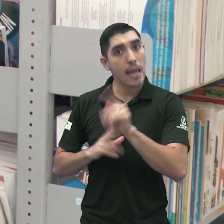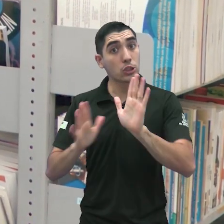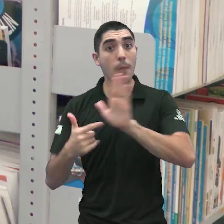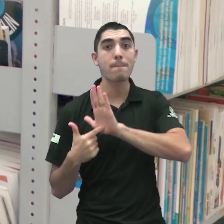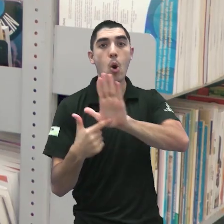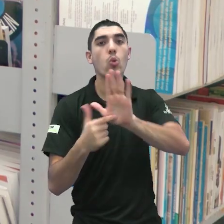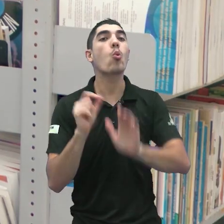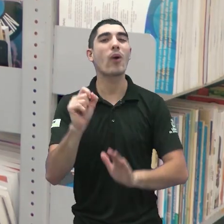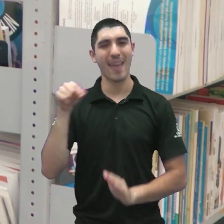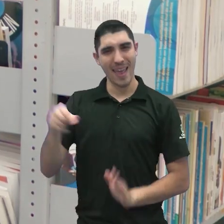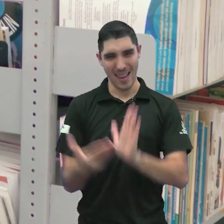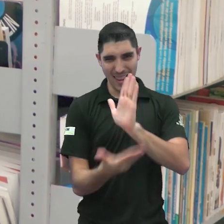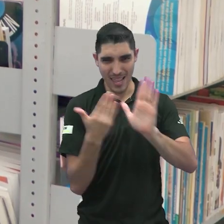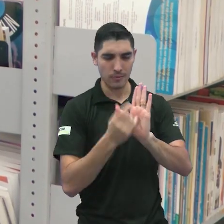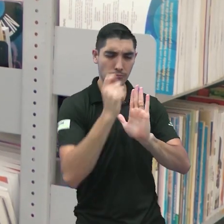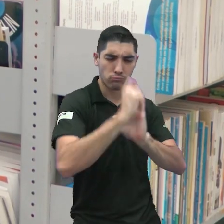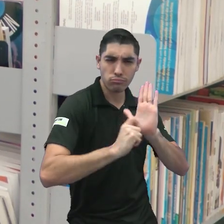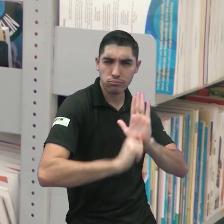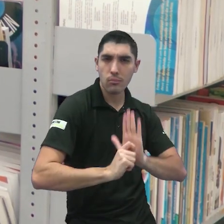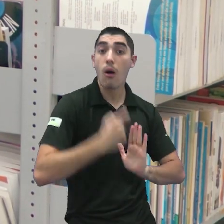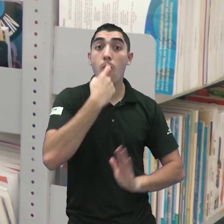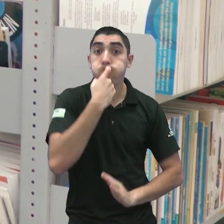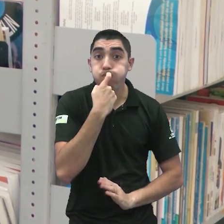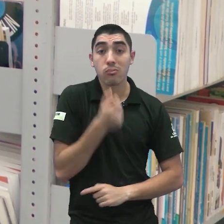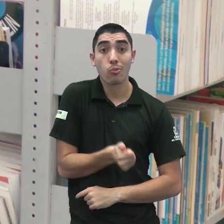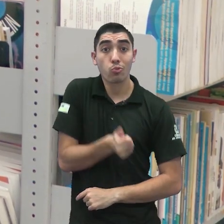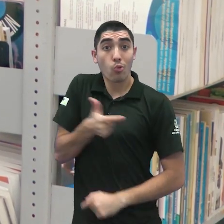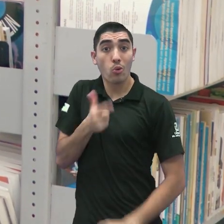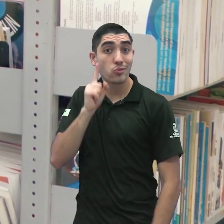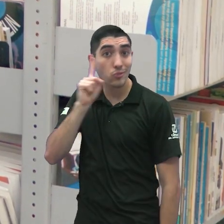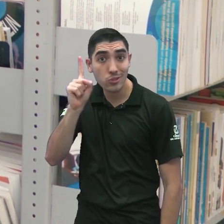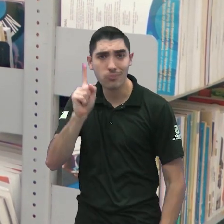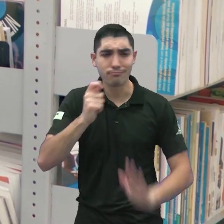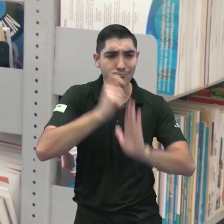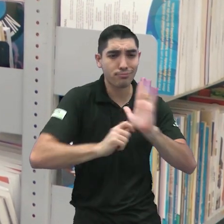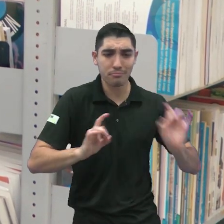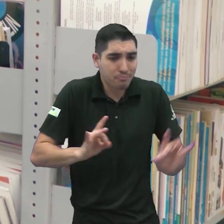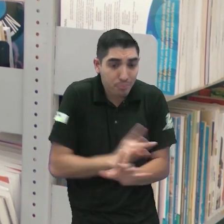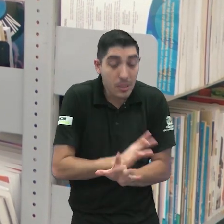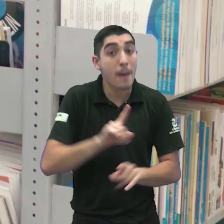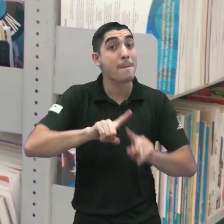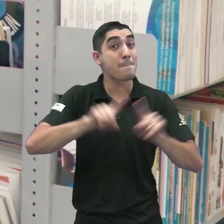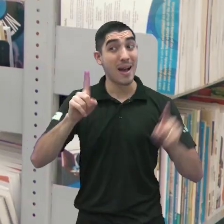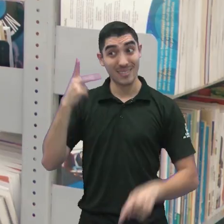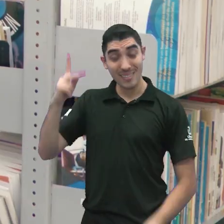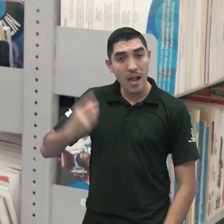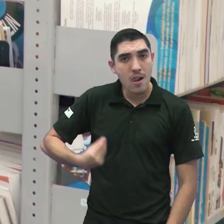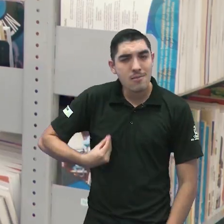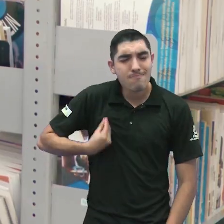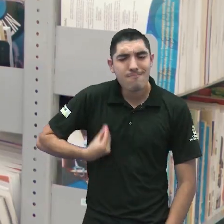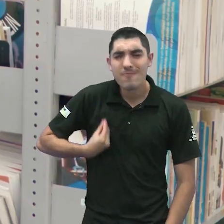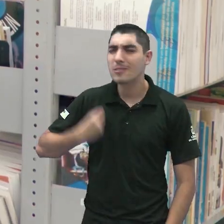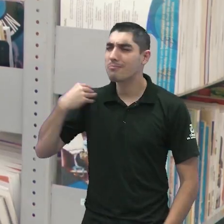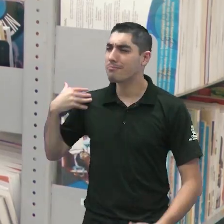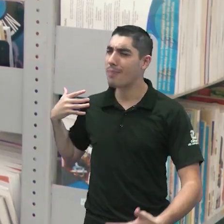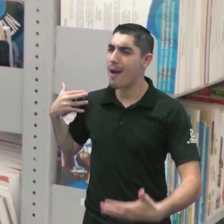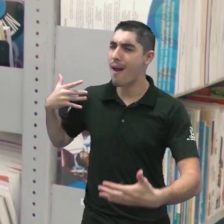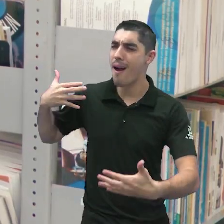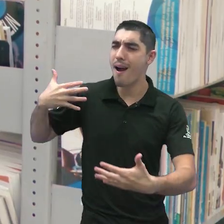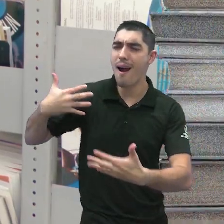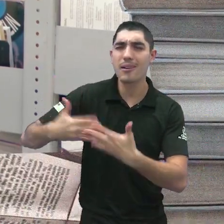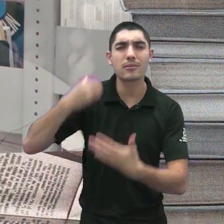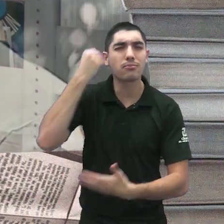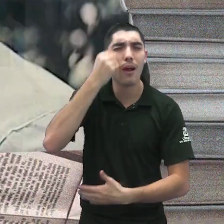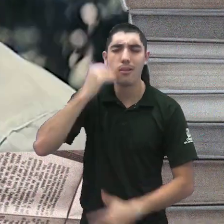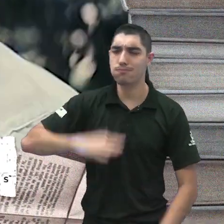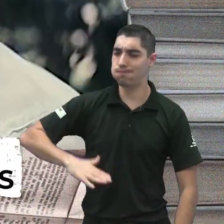revelar que escreveu o livro em 12 dias apenas, mas que levou uma vida inteira para juntar todas as emoções que estão dentro